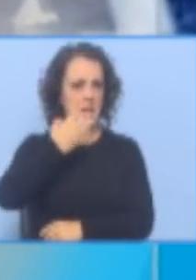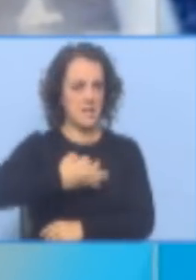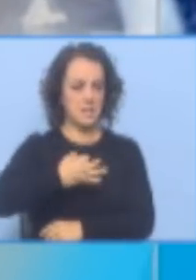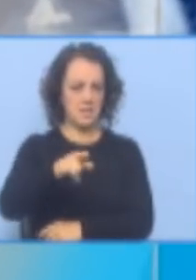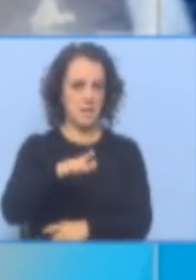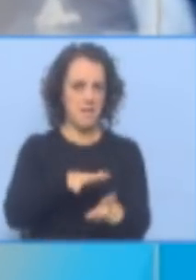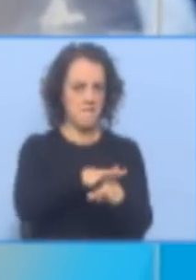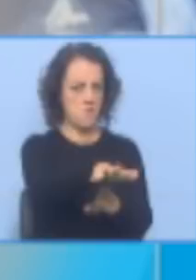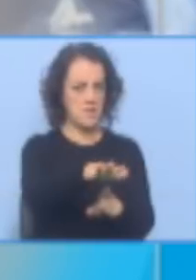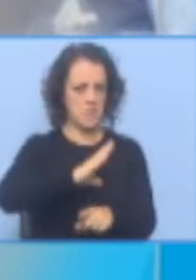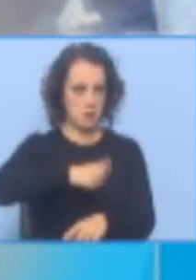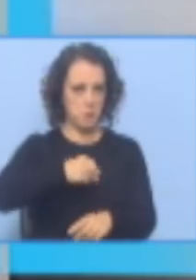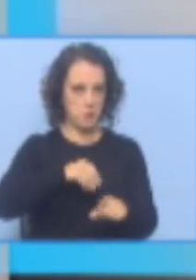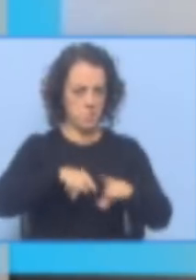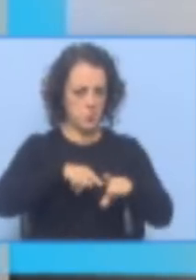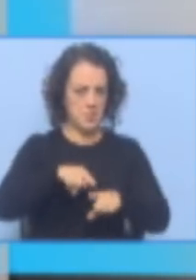mundo da política?